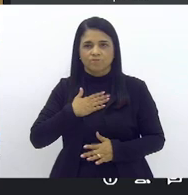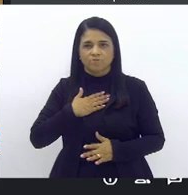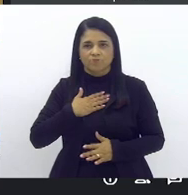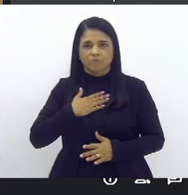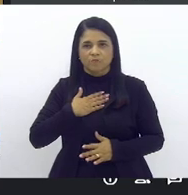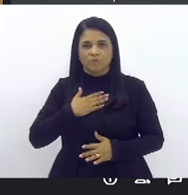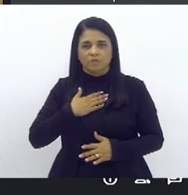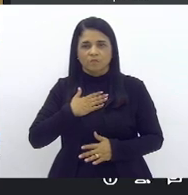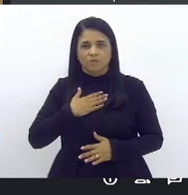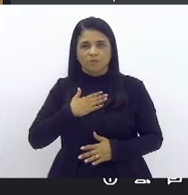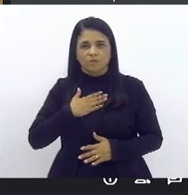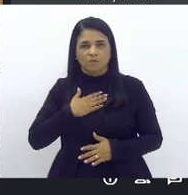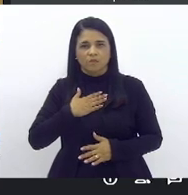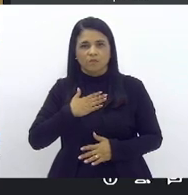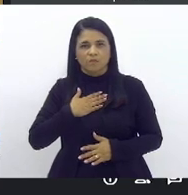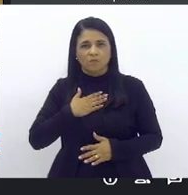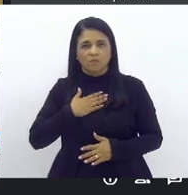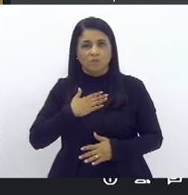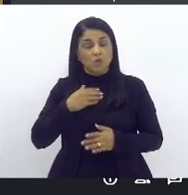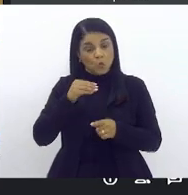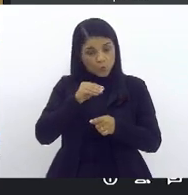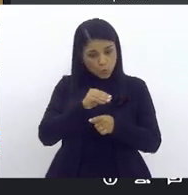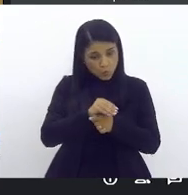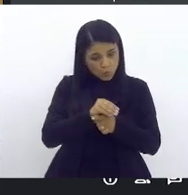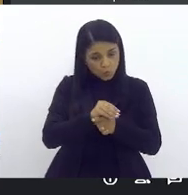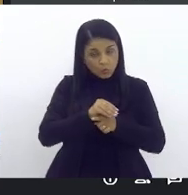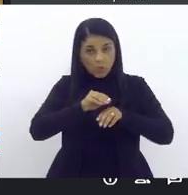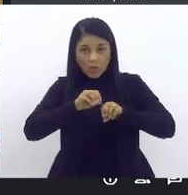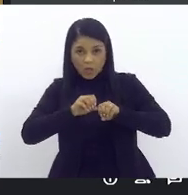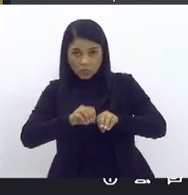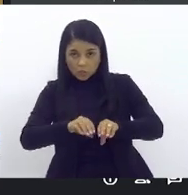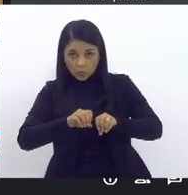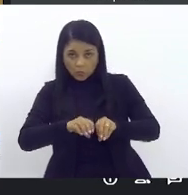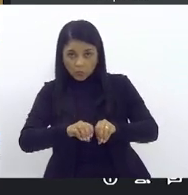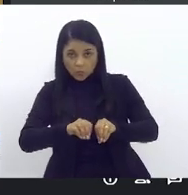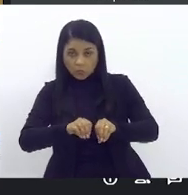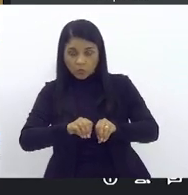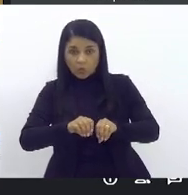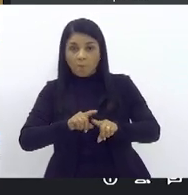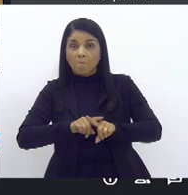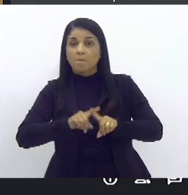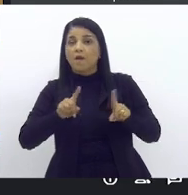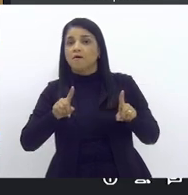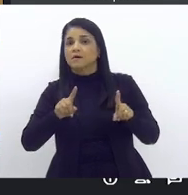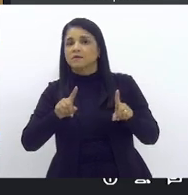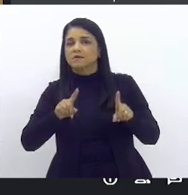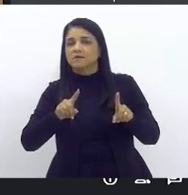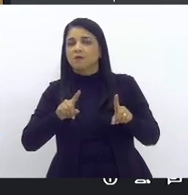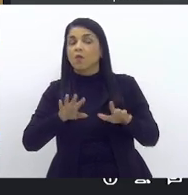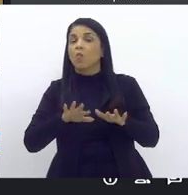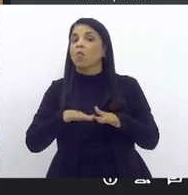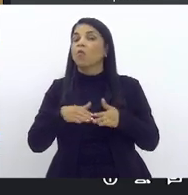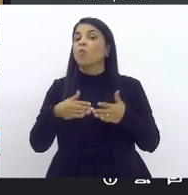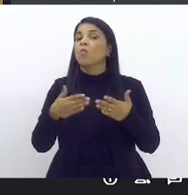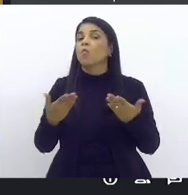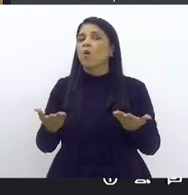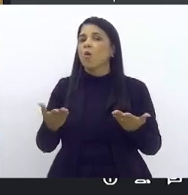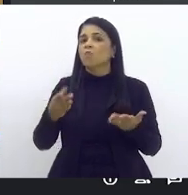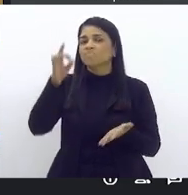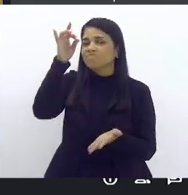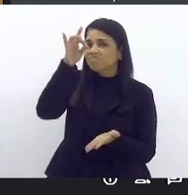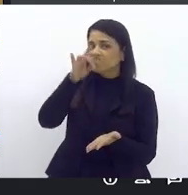Porque eu cuido, educo, mas qual é a minha